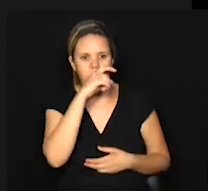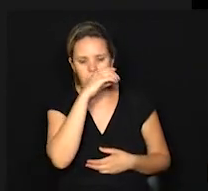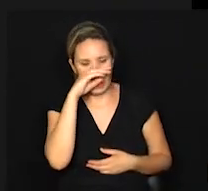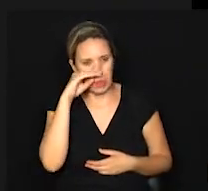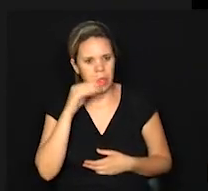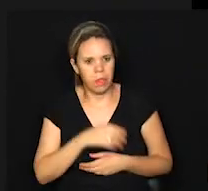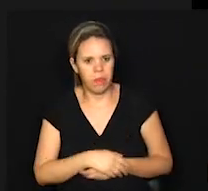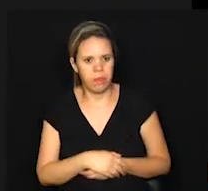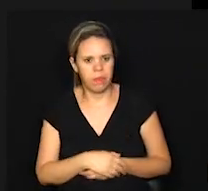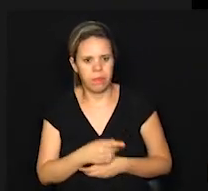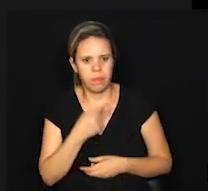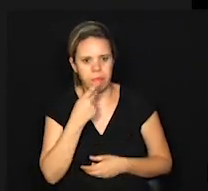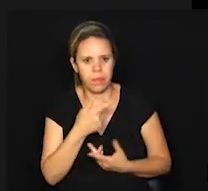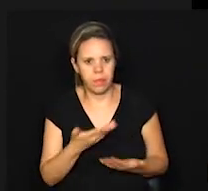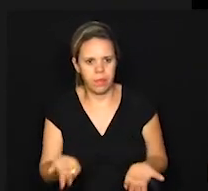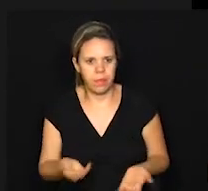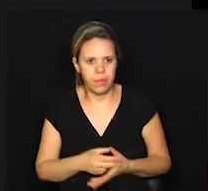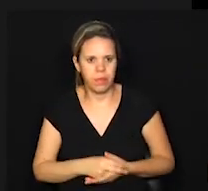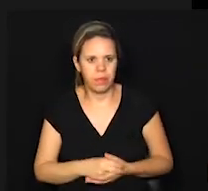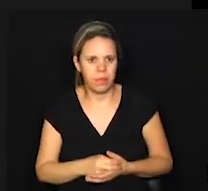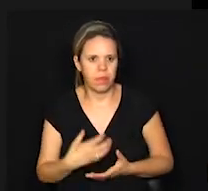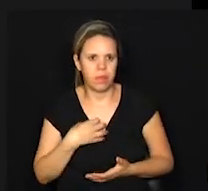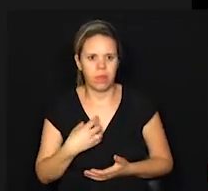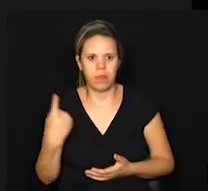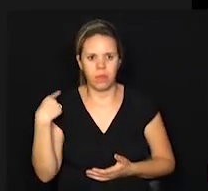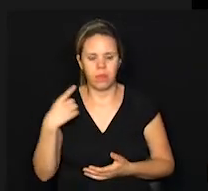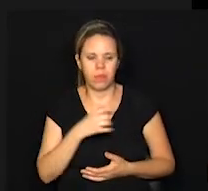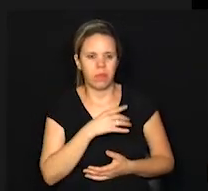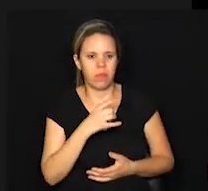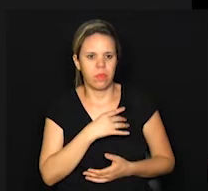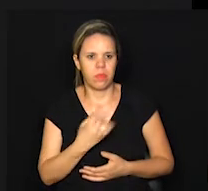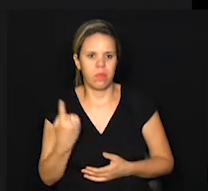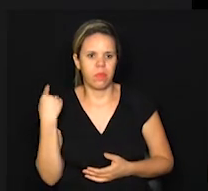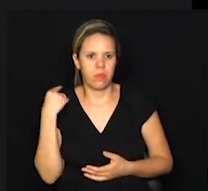difícil falar sobre isso. Eu senti muito medo